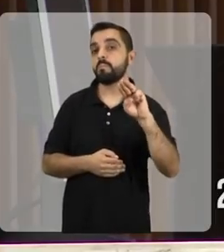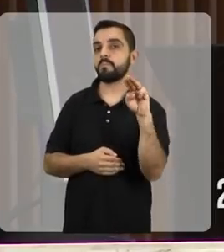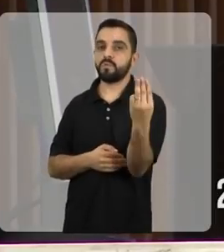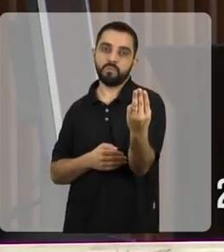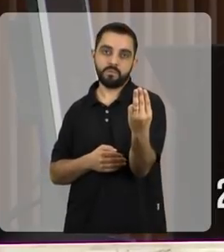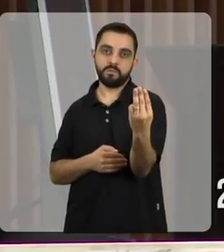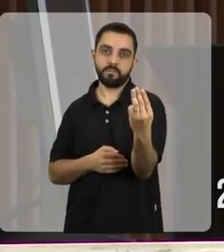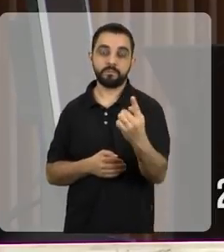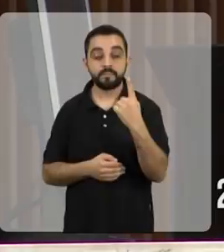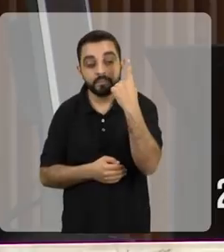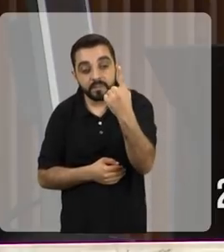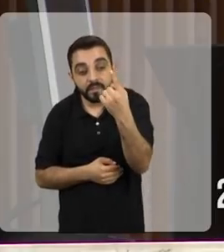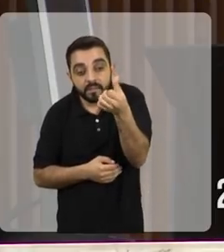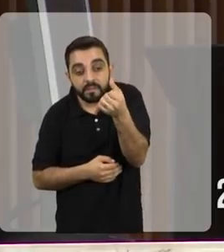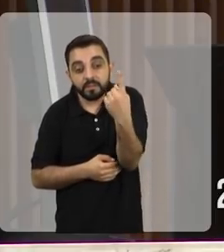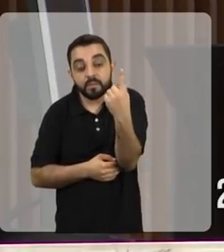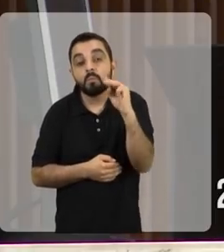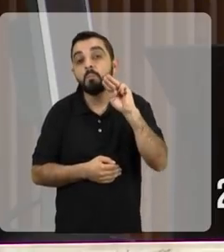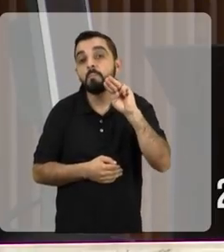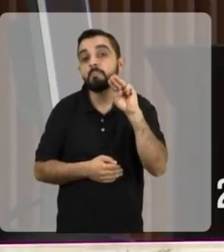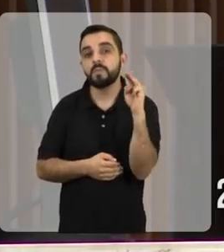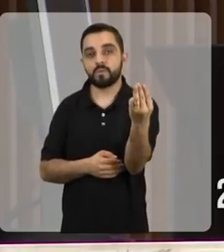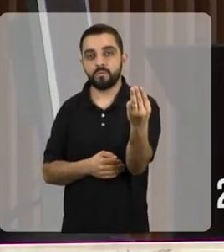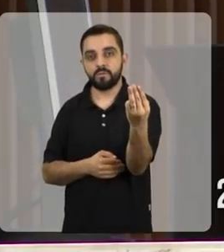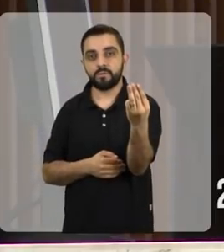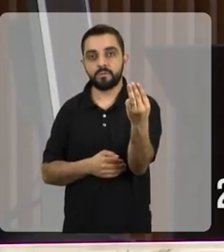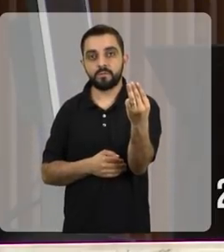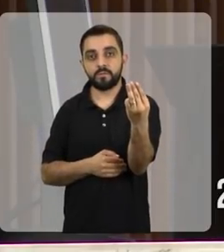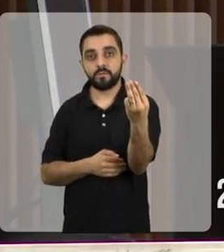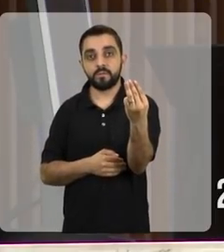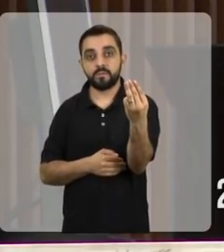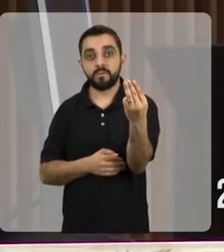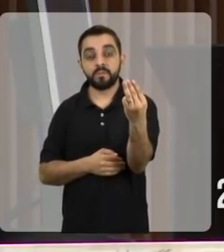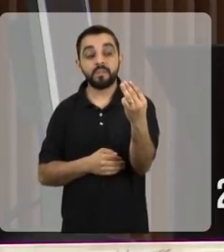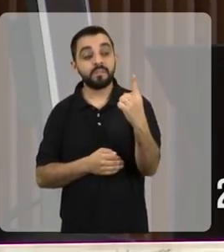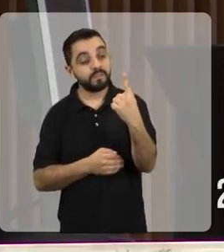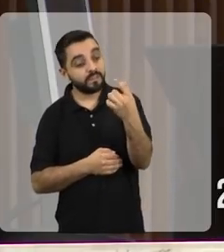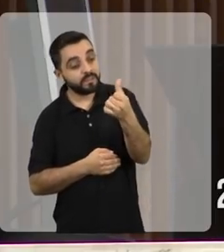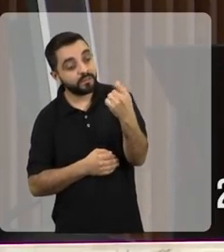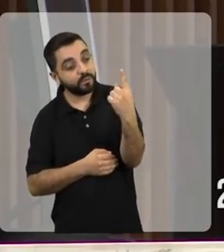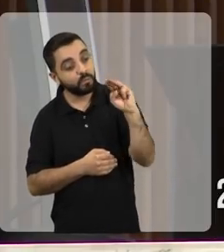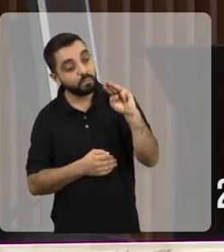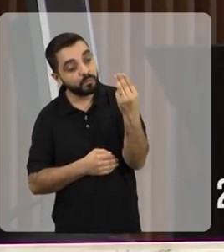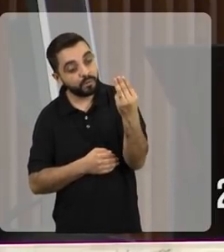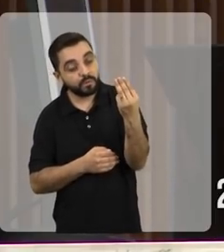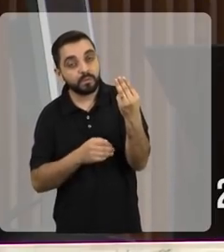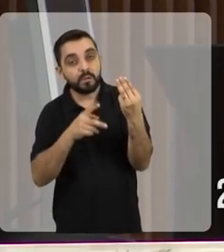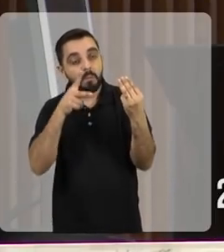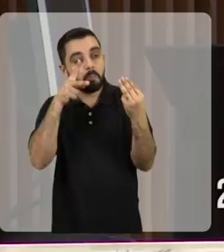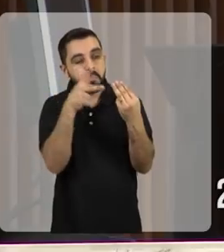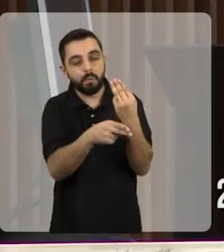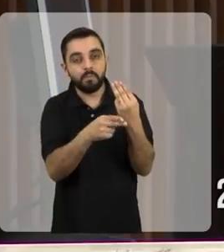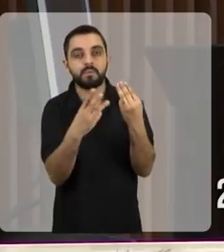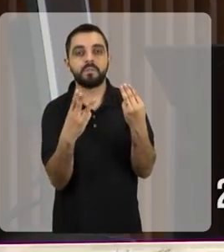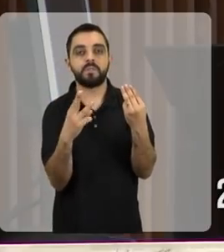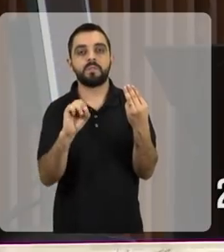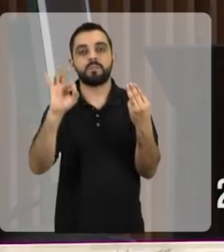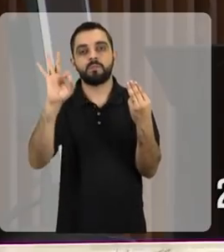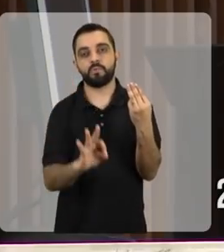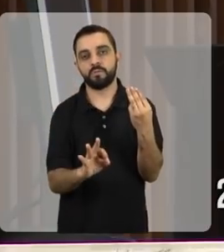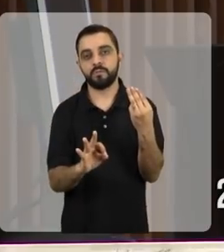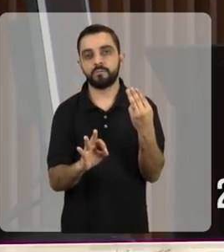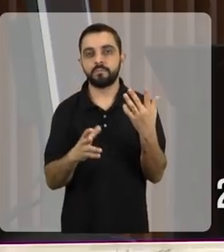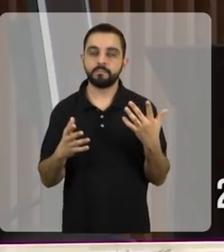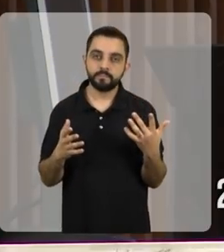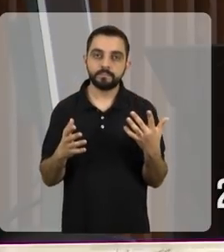reais 161 milhões o corte foi de 30% sobre 161 milhões alguém